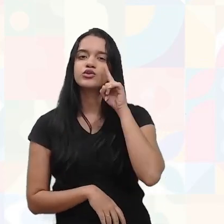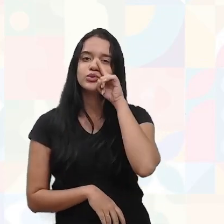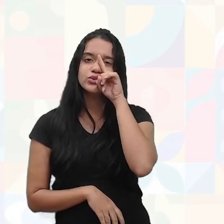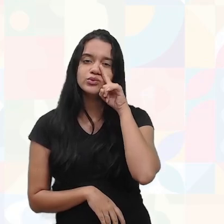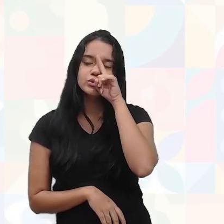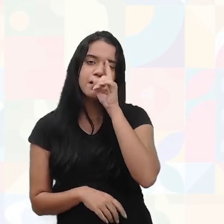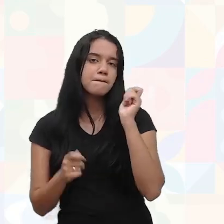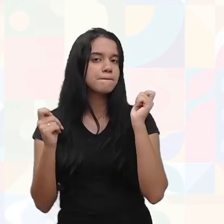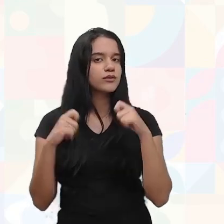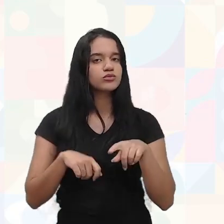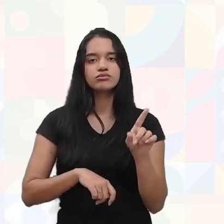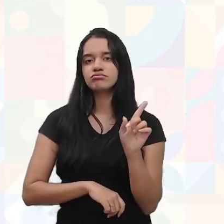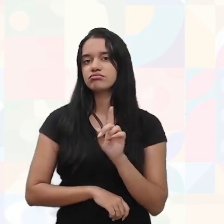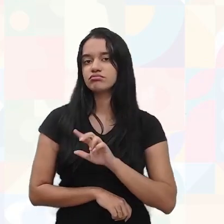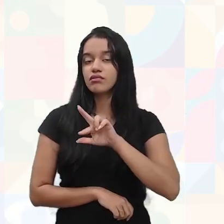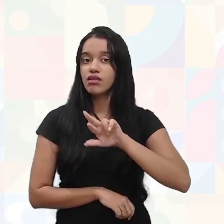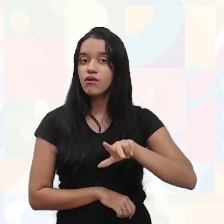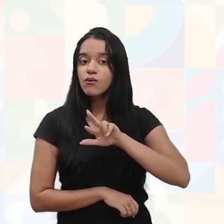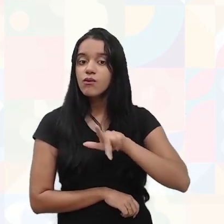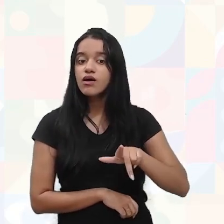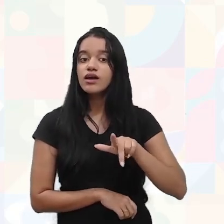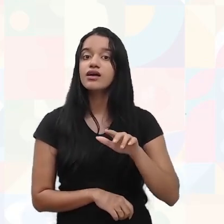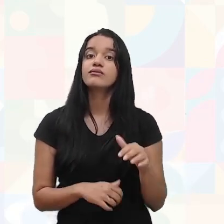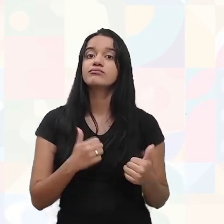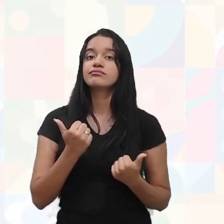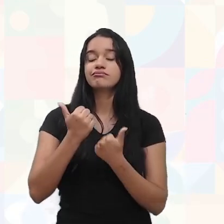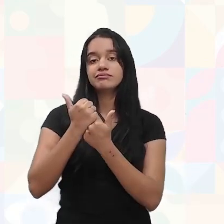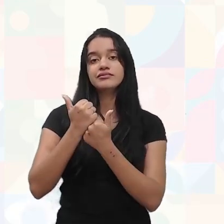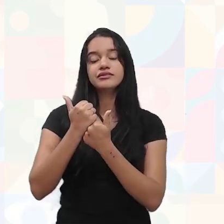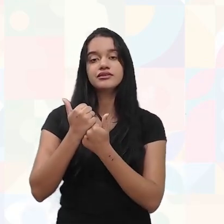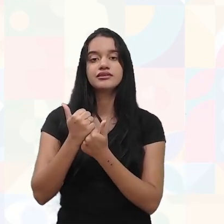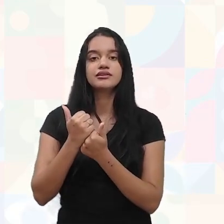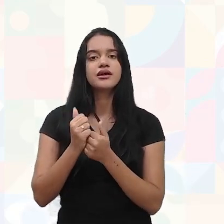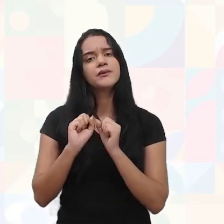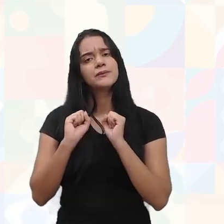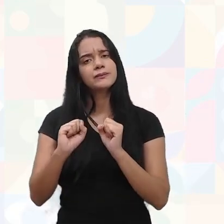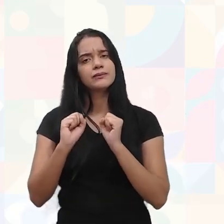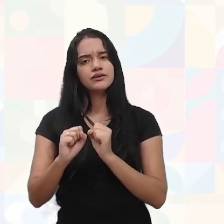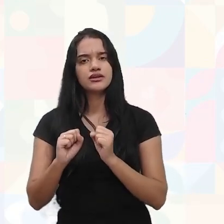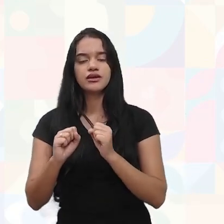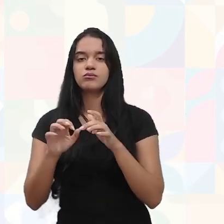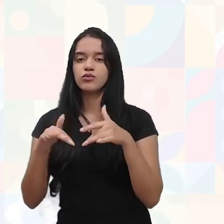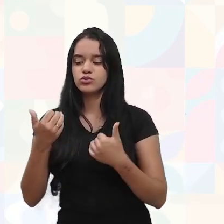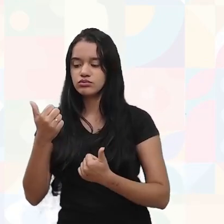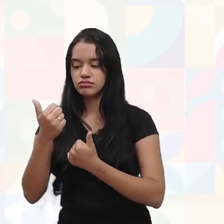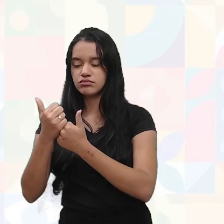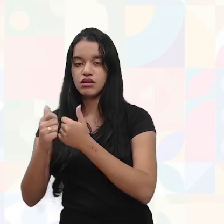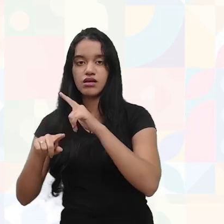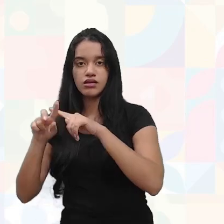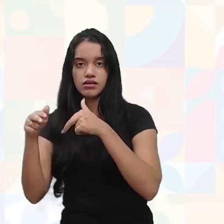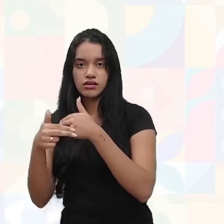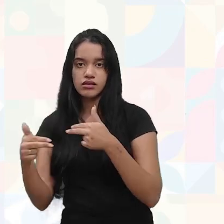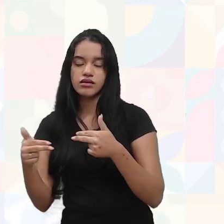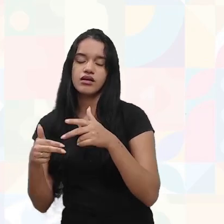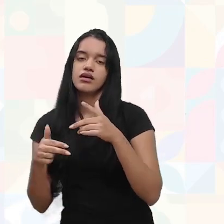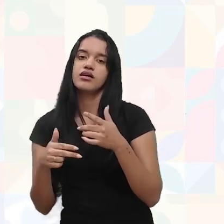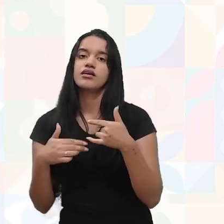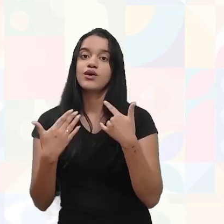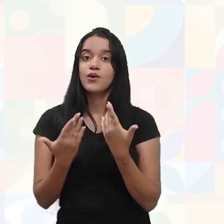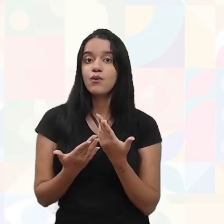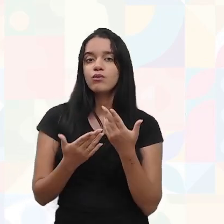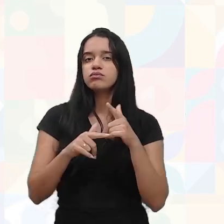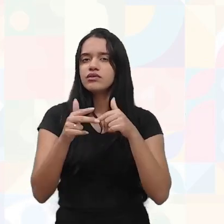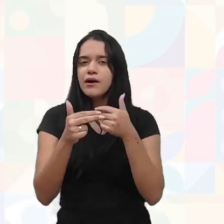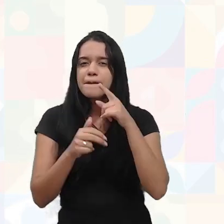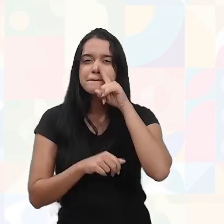possível, o próximo nível é a substituição. Podemos substituir um equipamento, um material ou substância perigosa por